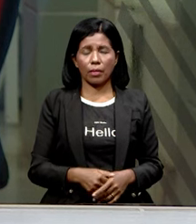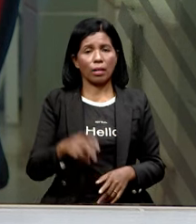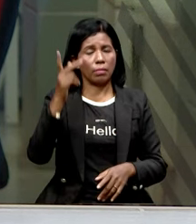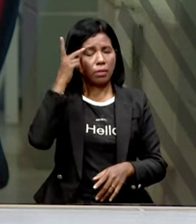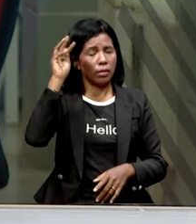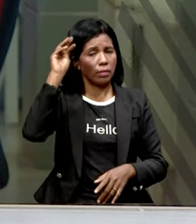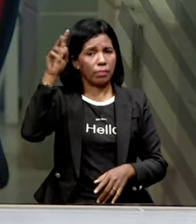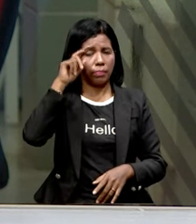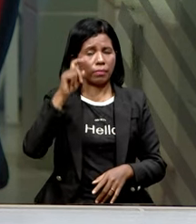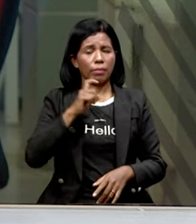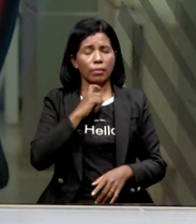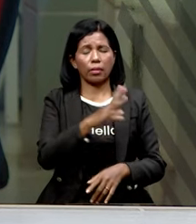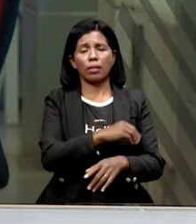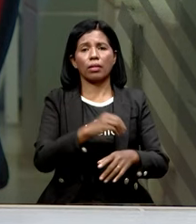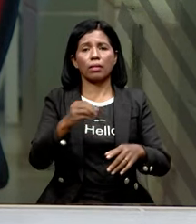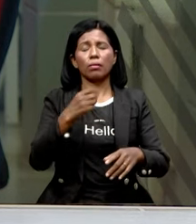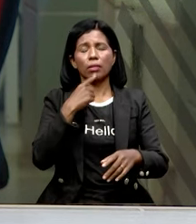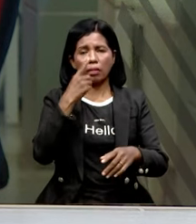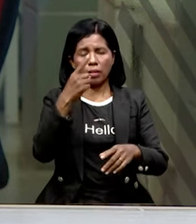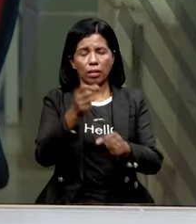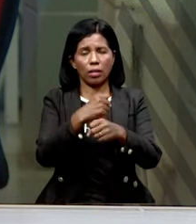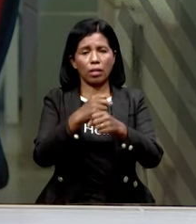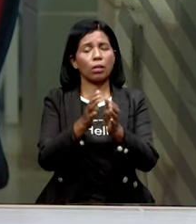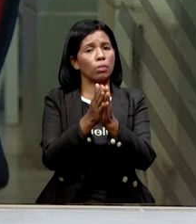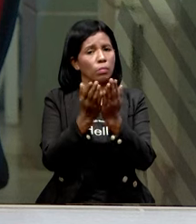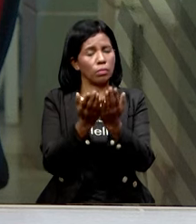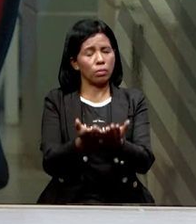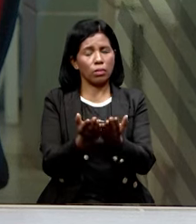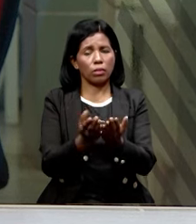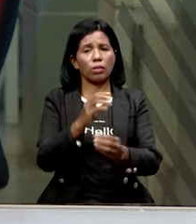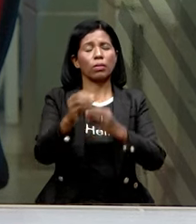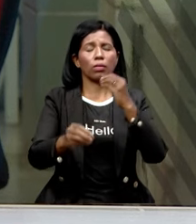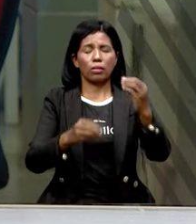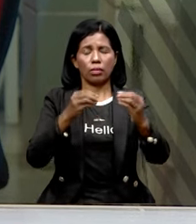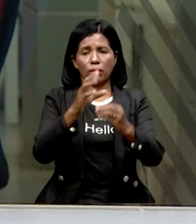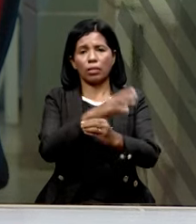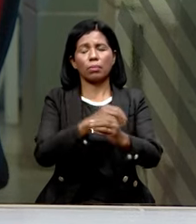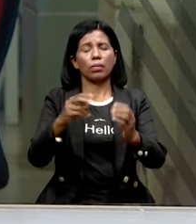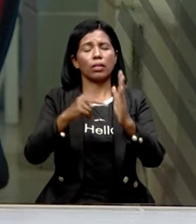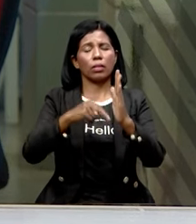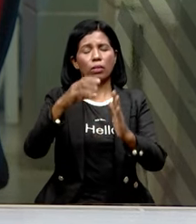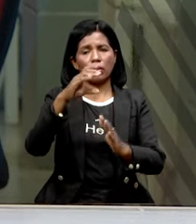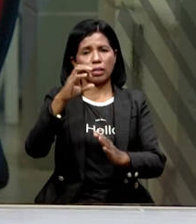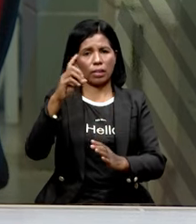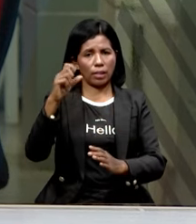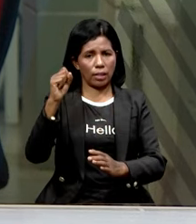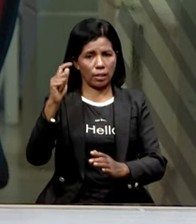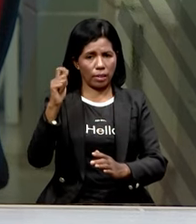Primeiro-ministro Senana Guzmão, no Cristo de Sol Guzmão, produz livro Conabá, biografia saudoso Nino Cunha Santana.